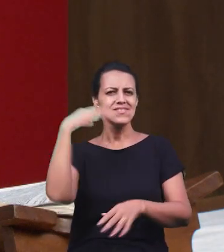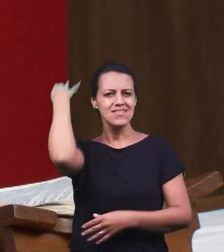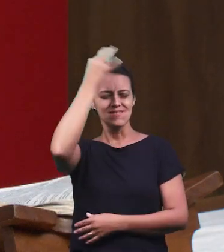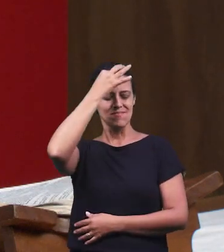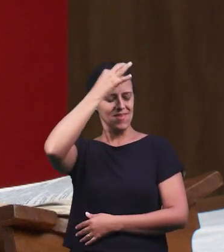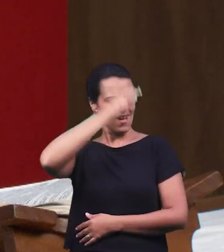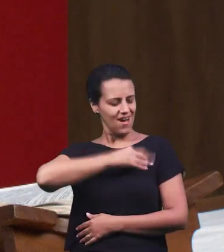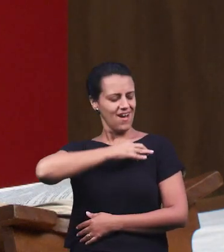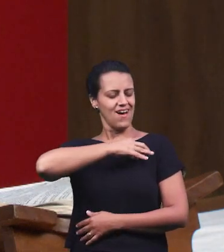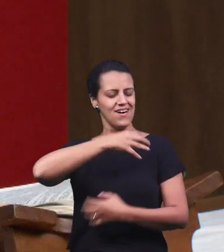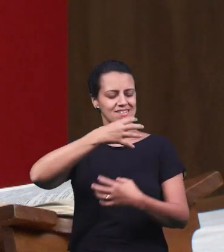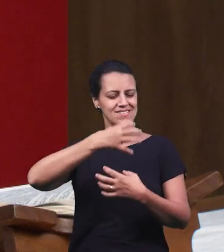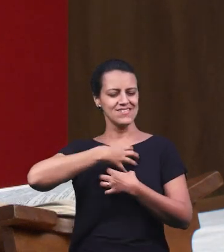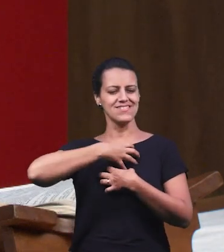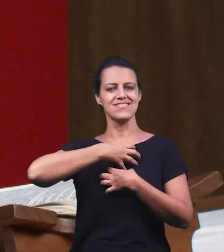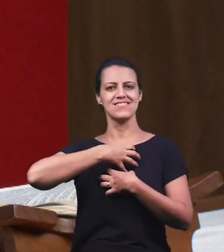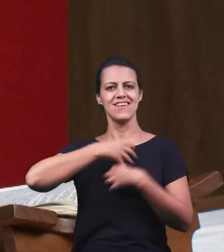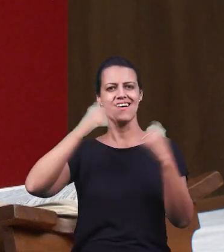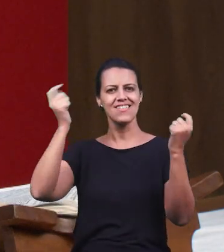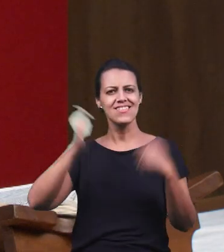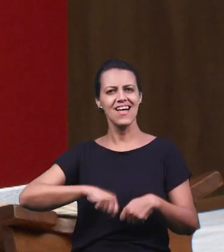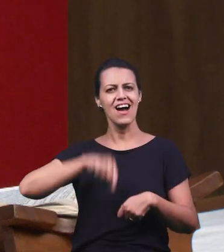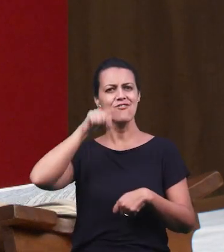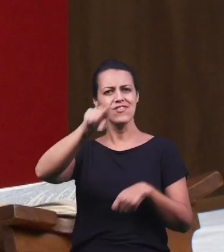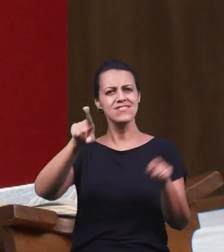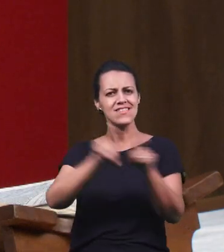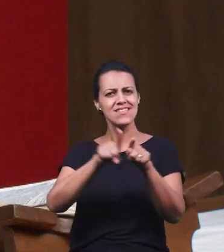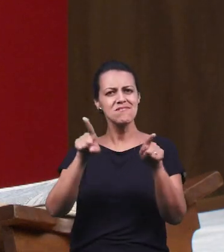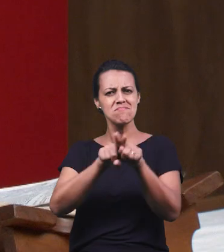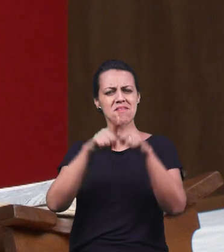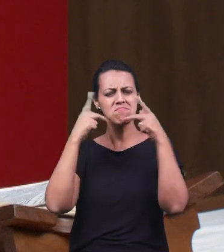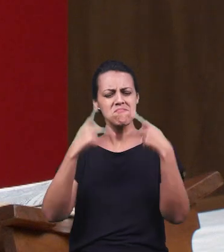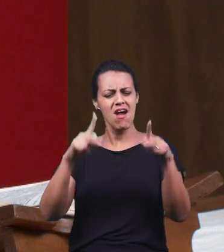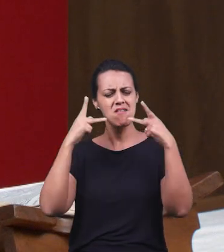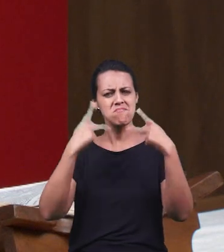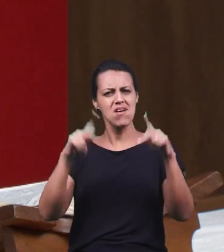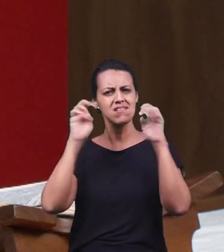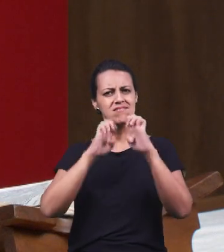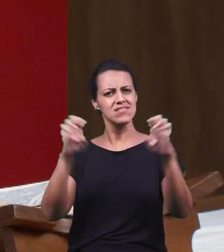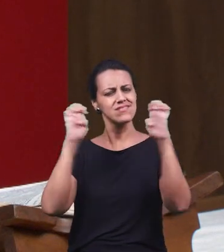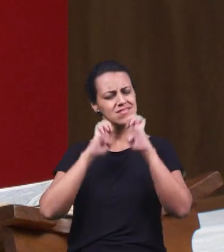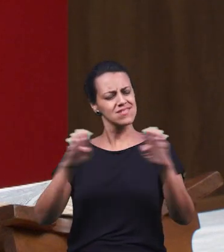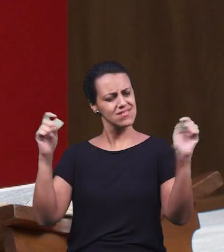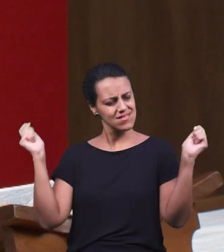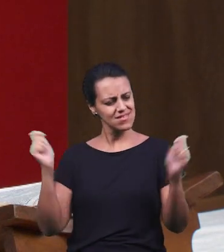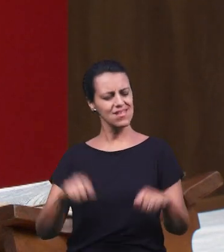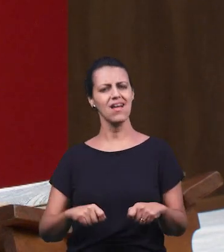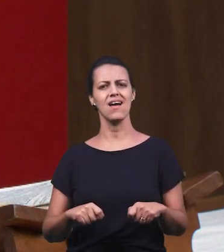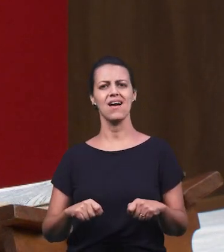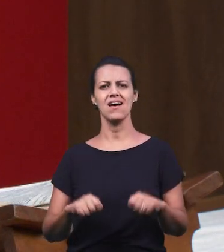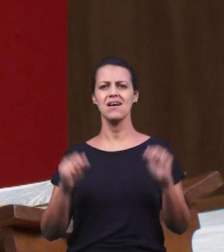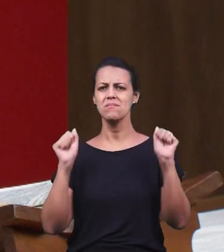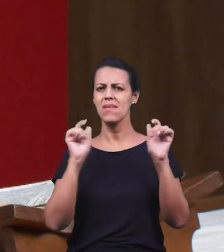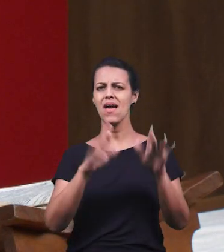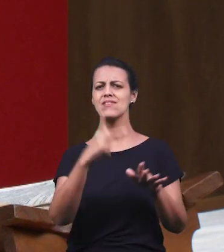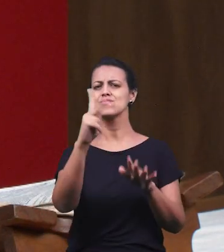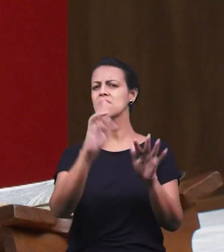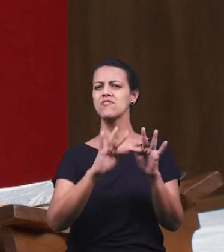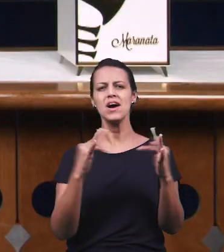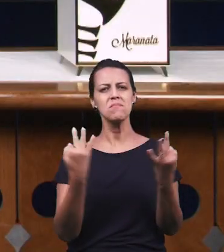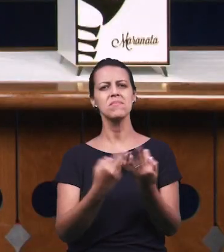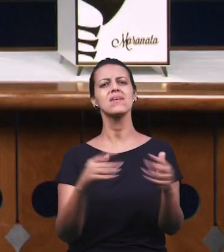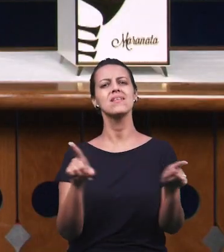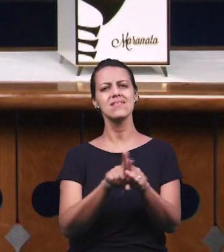o Evangelho, pregar para a sua família, anunciar para os seus e ser também um instrumento nas mãos de